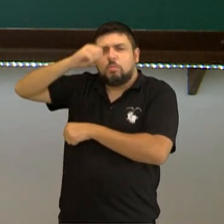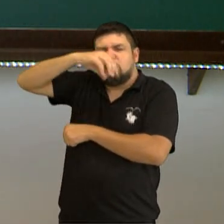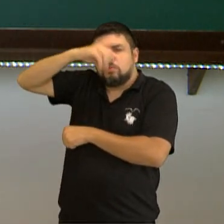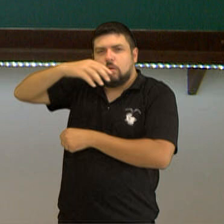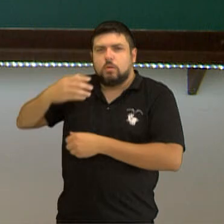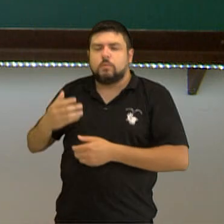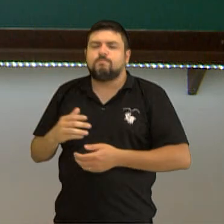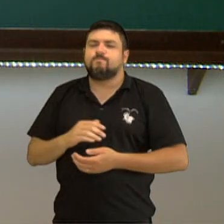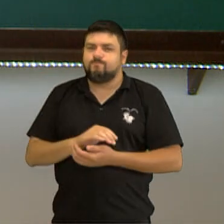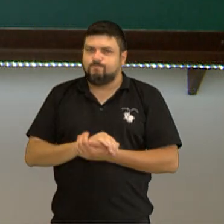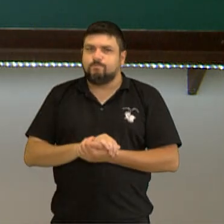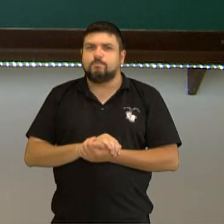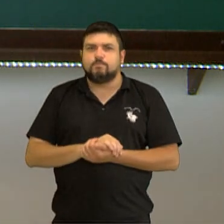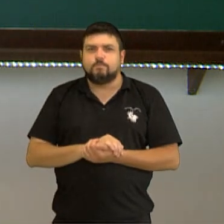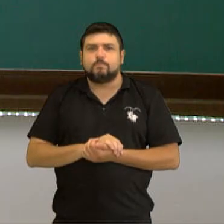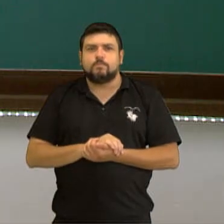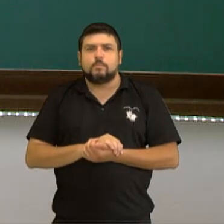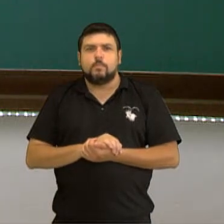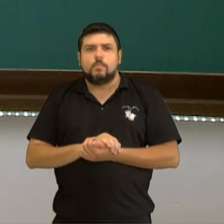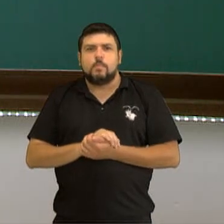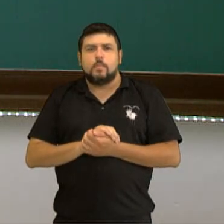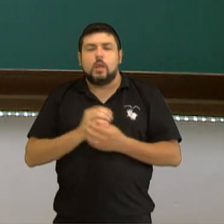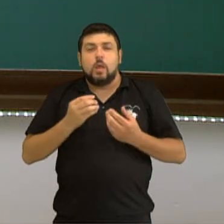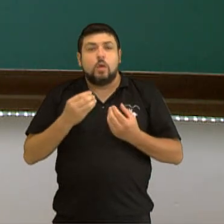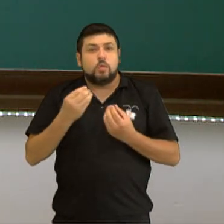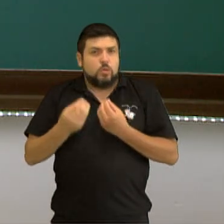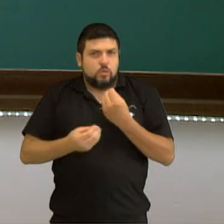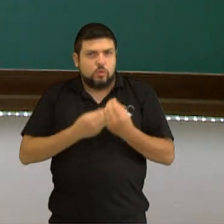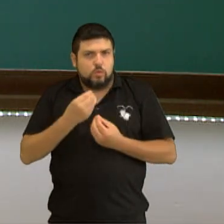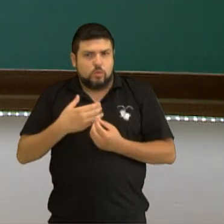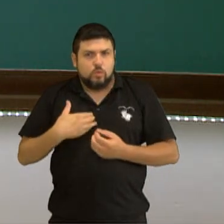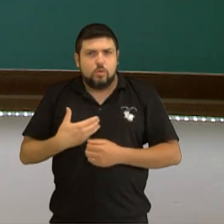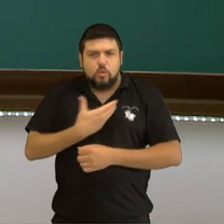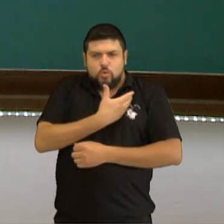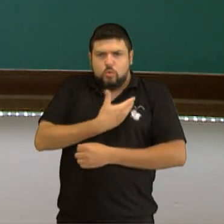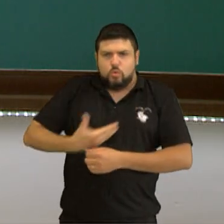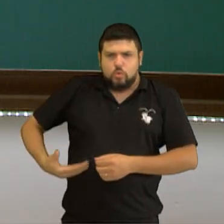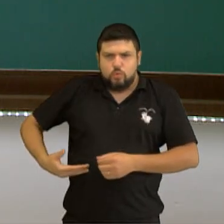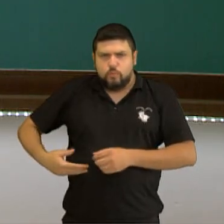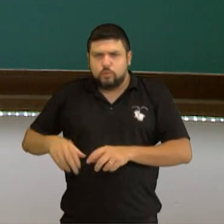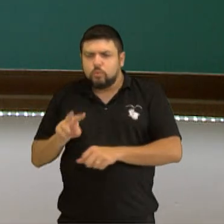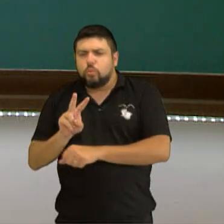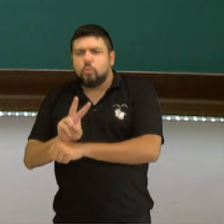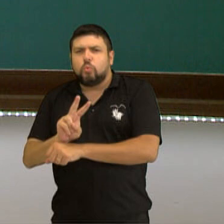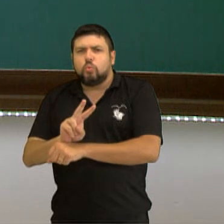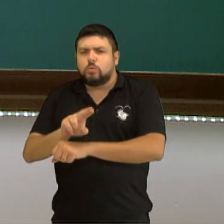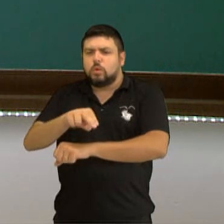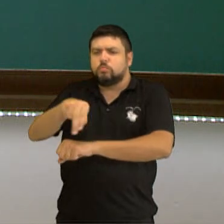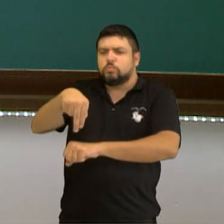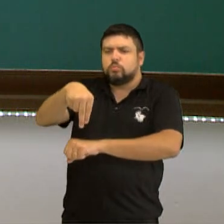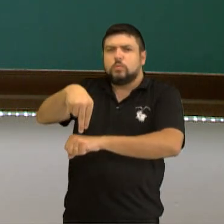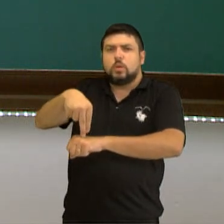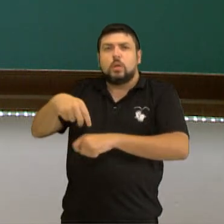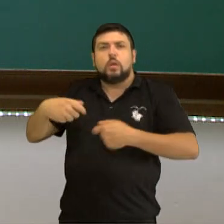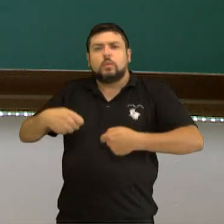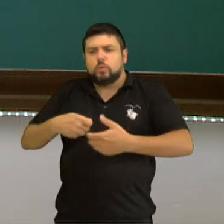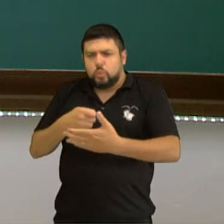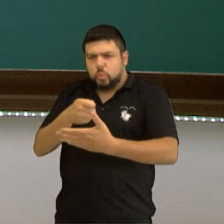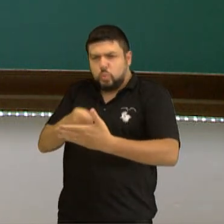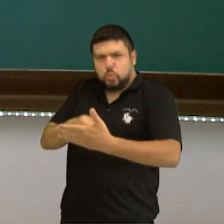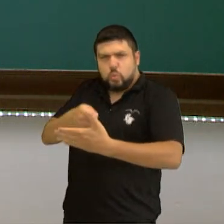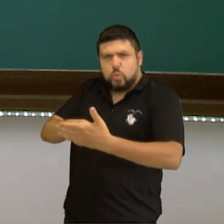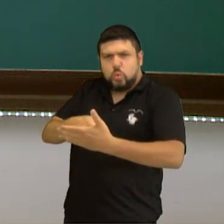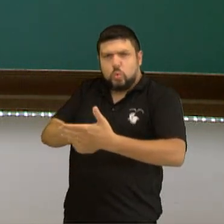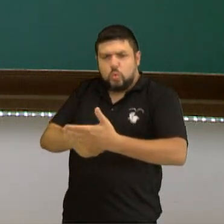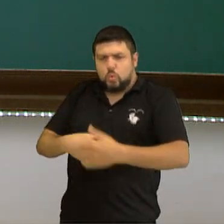Quem governava o Estado, a nação, deve lutar para assegurar a sua própria glória e o sucesso do Estado. Veja